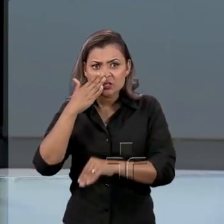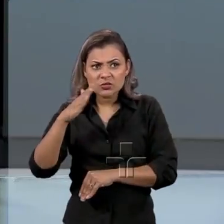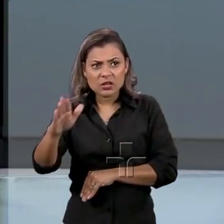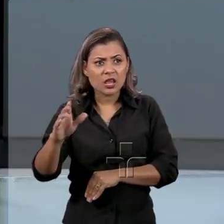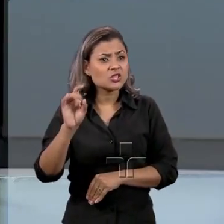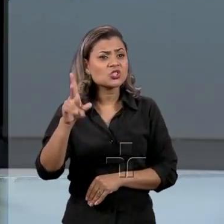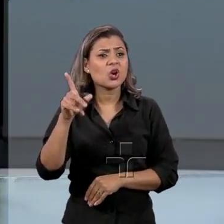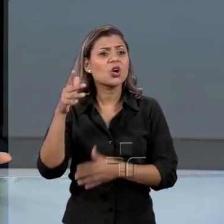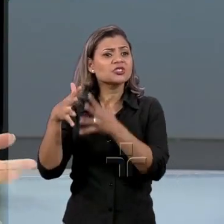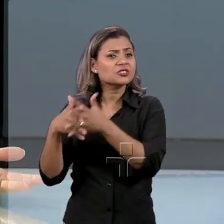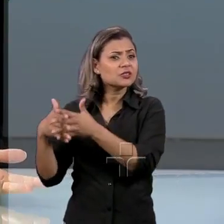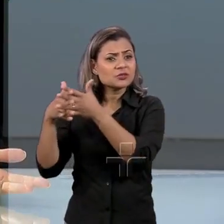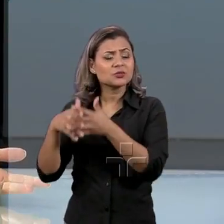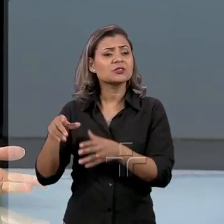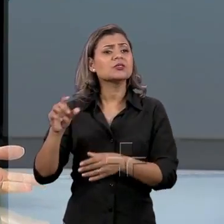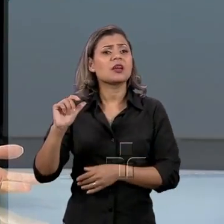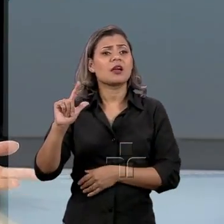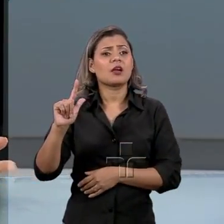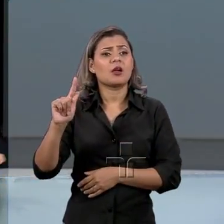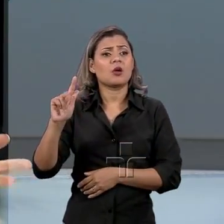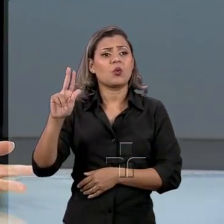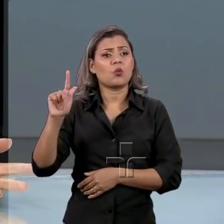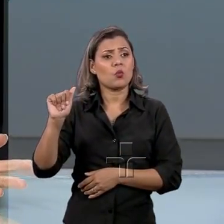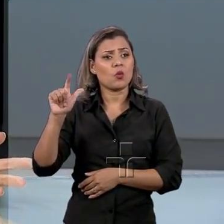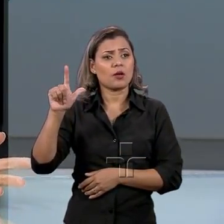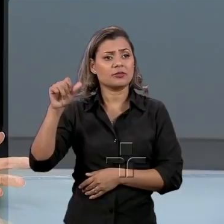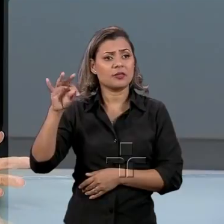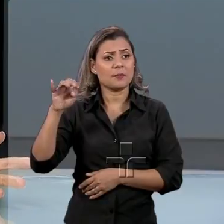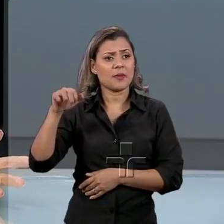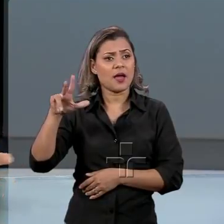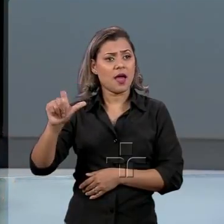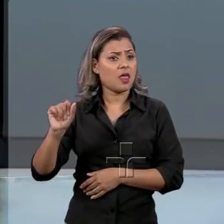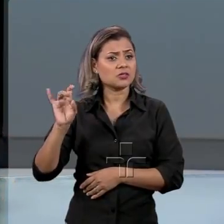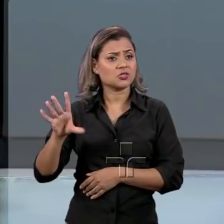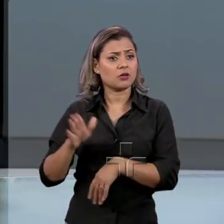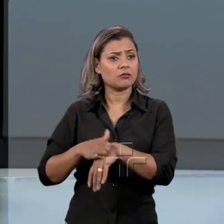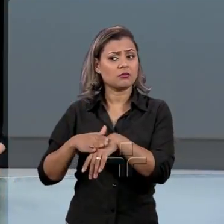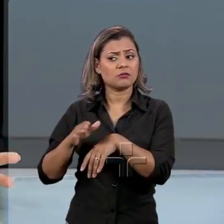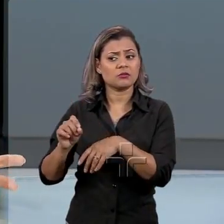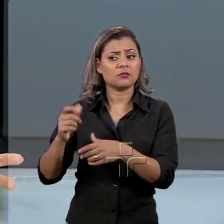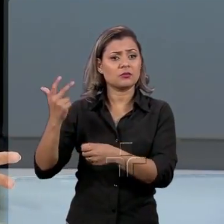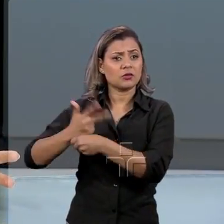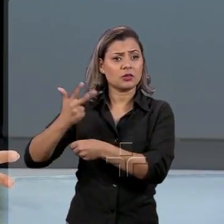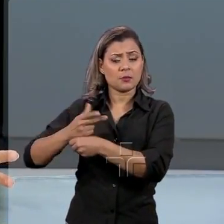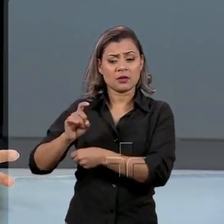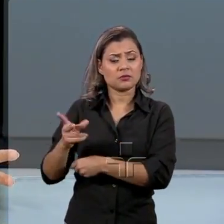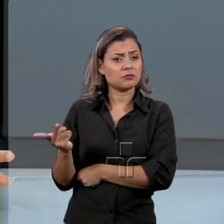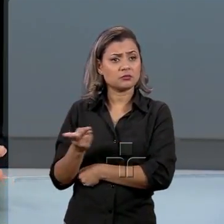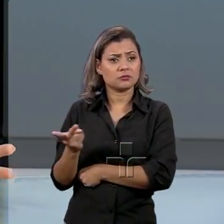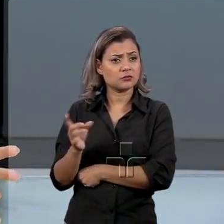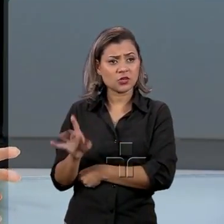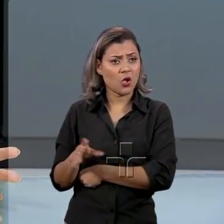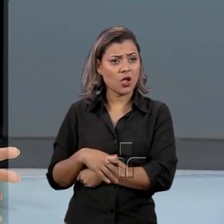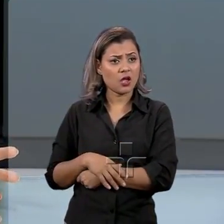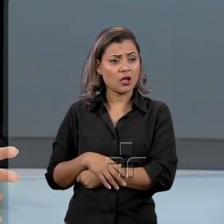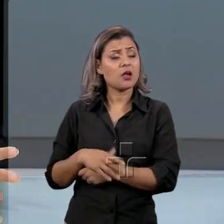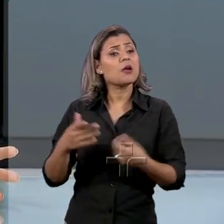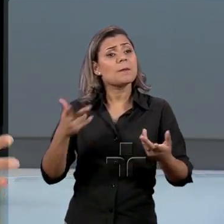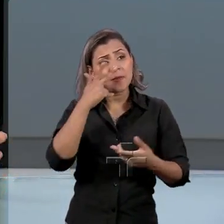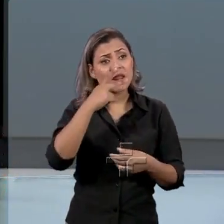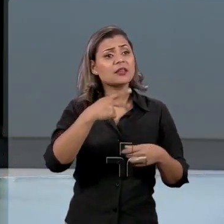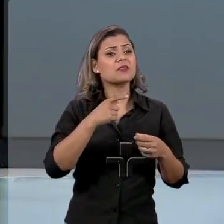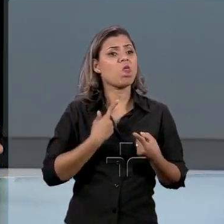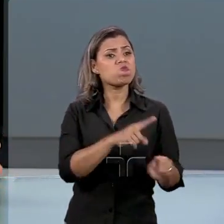têm embaixadas, é uma medida que contraria a lei internacional, contraria o consenso internacional da comunidade